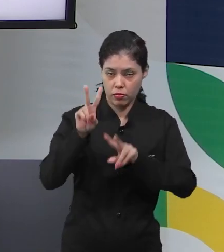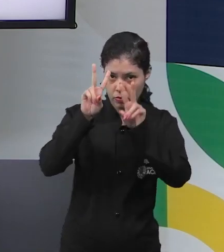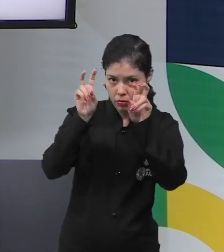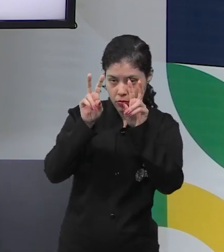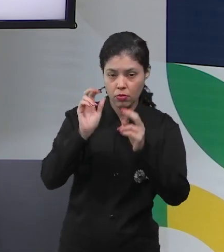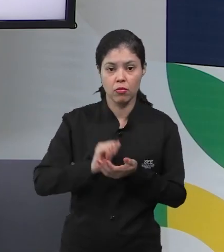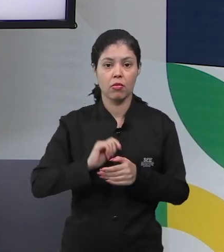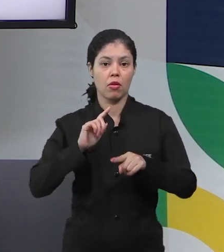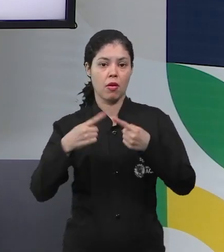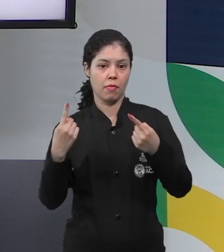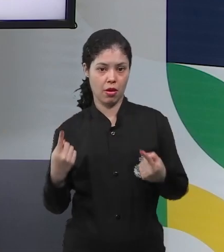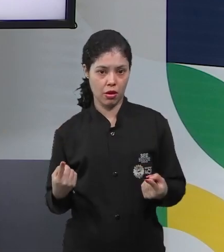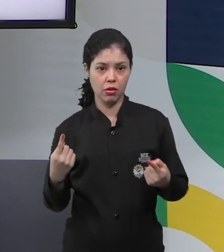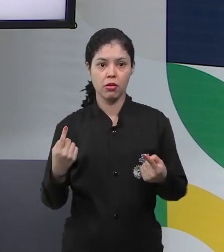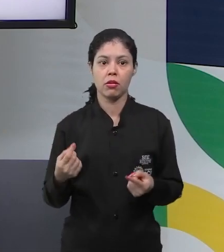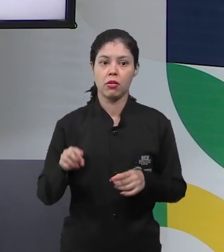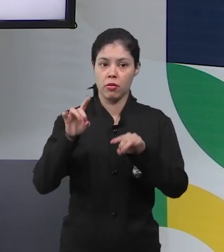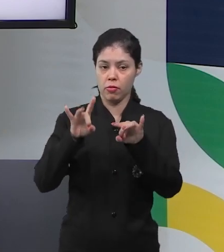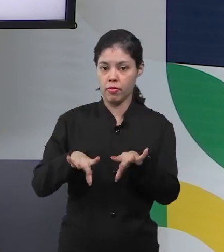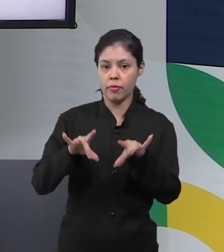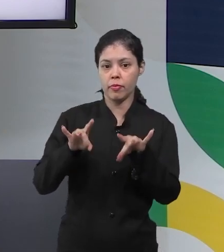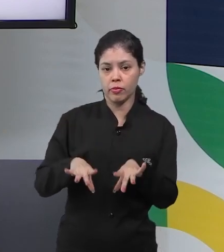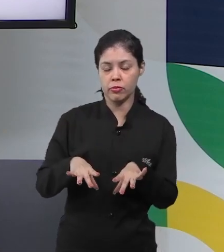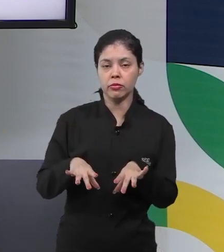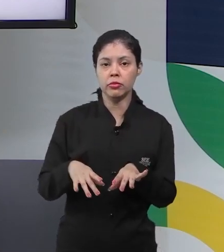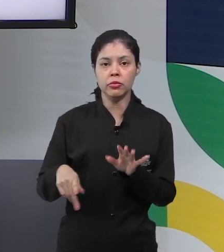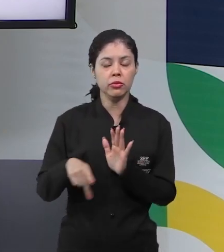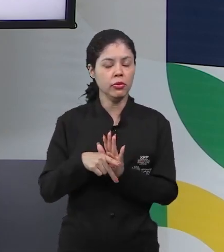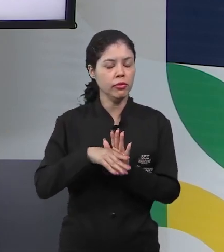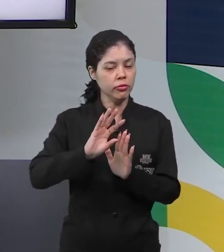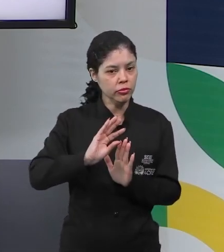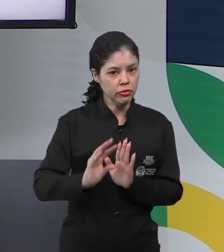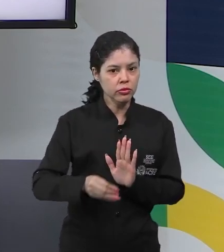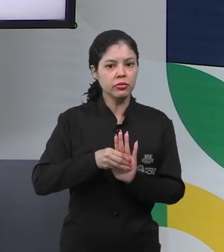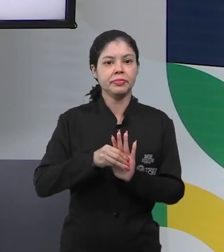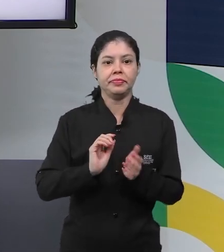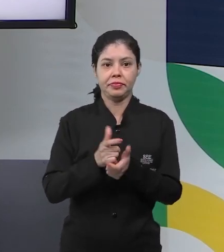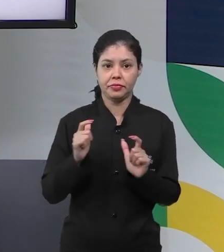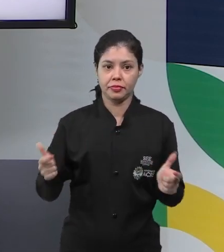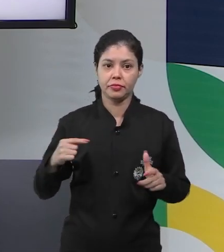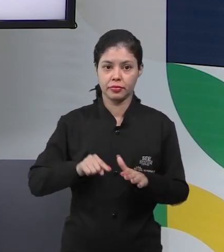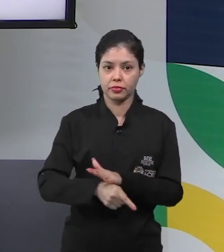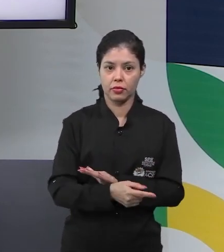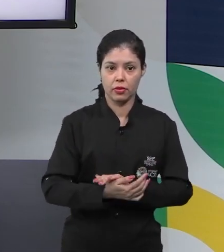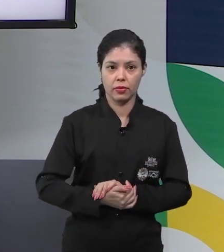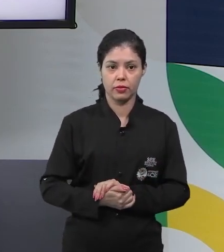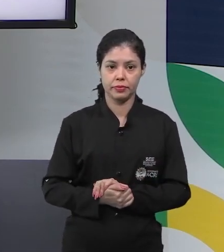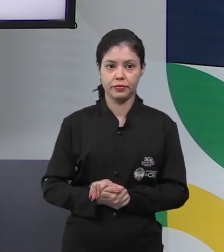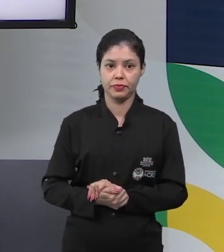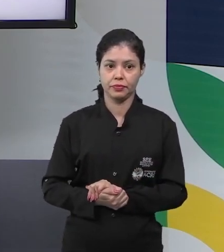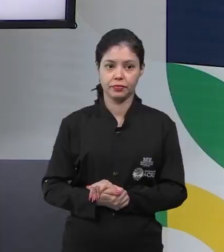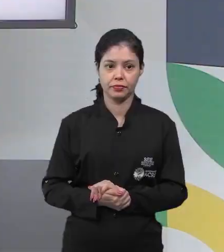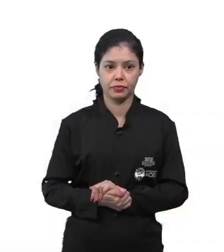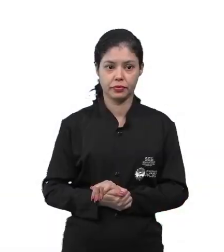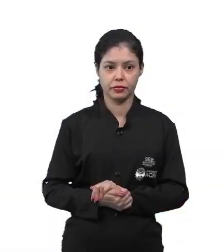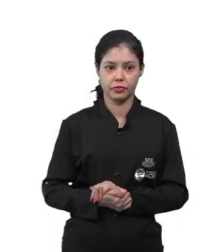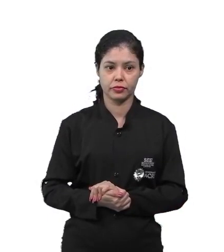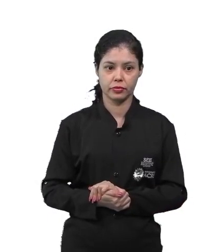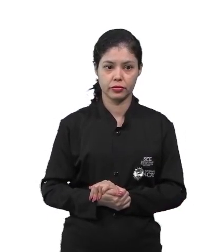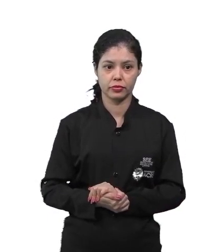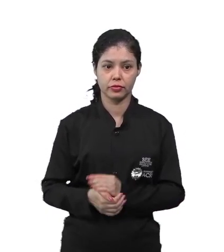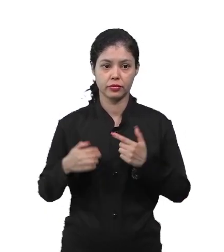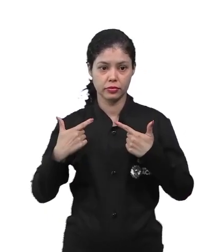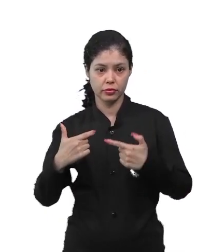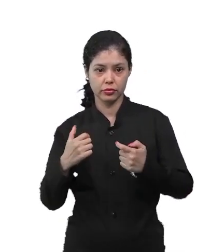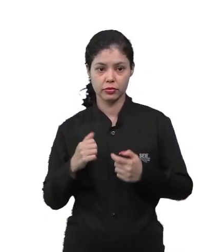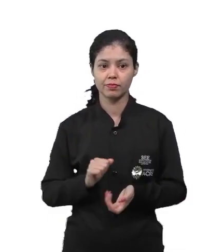assunto, mas essa última coisa aqui colocada é de grande profundidade filosófica. Então,